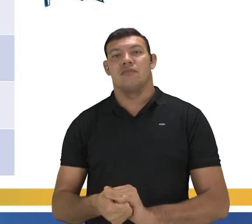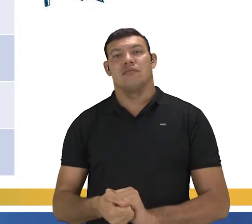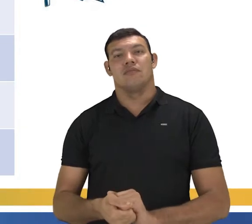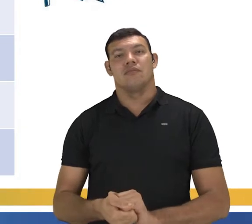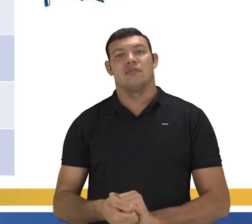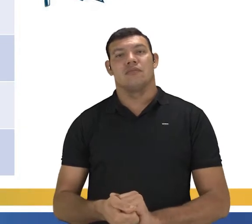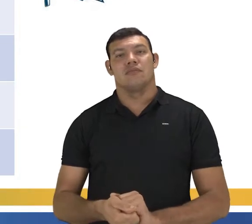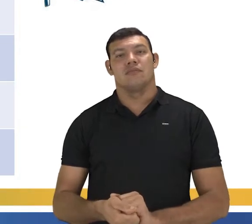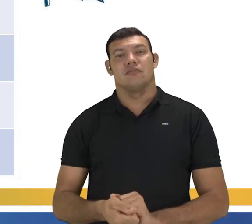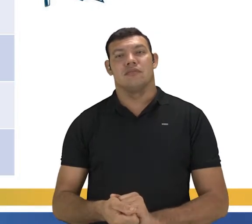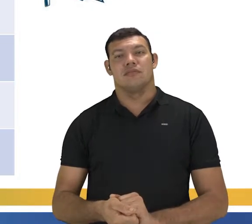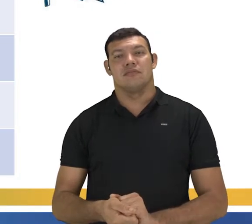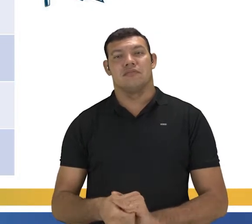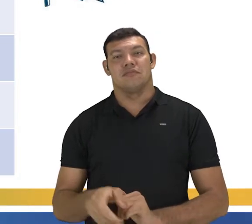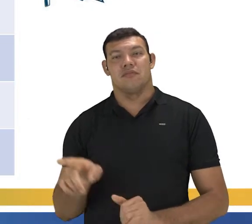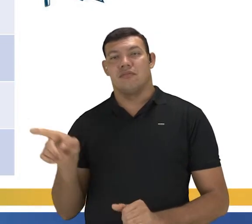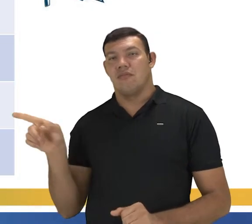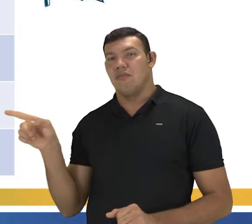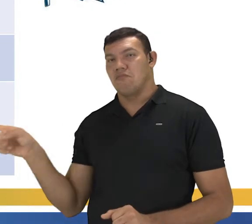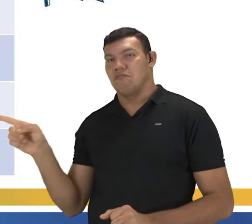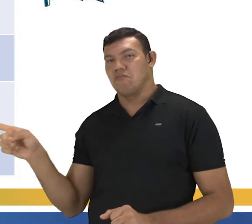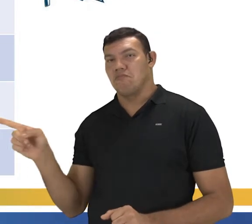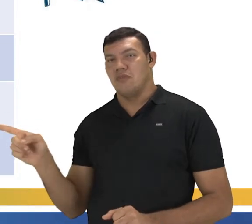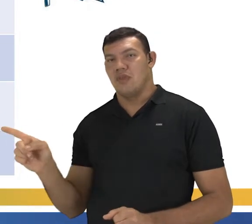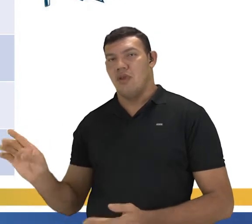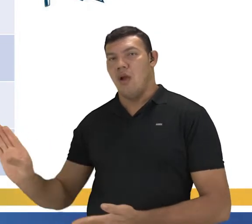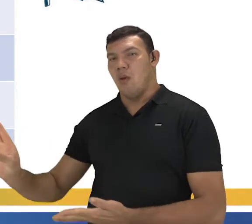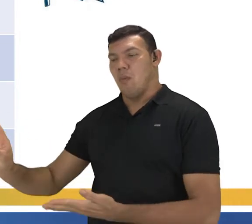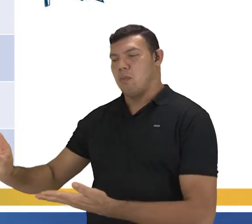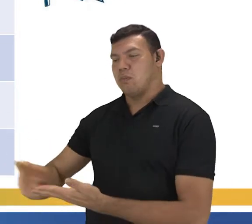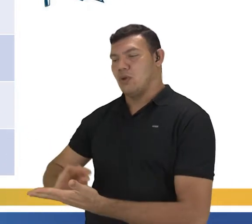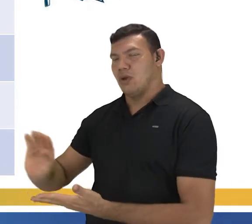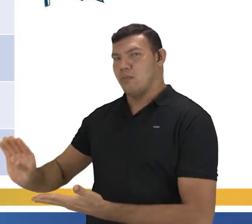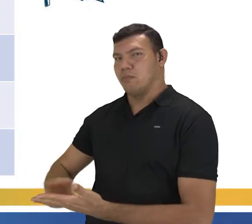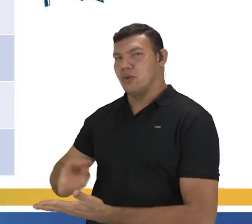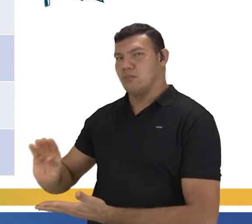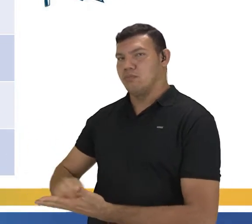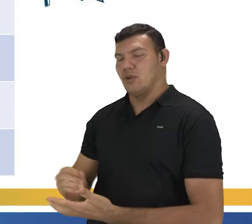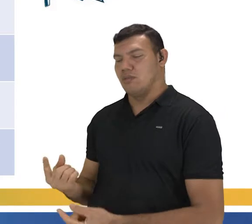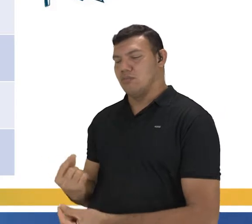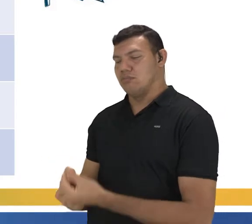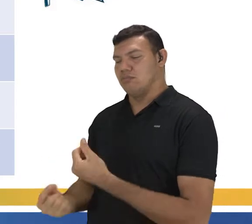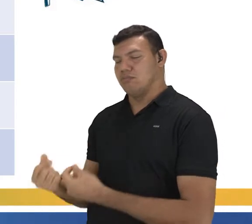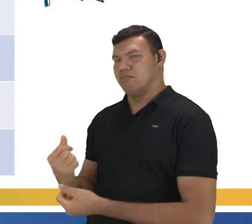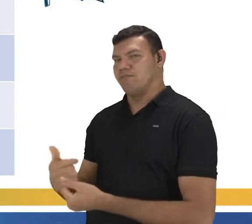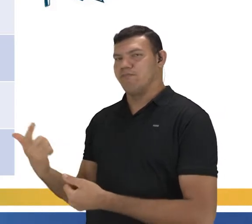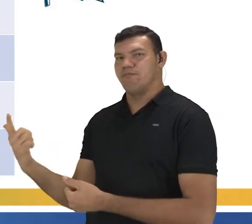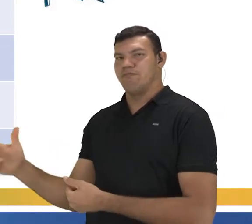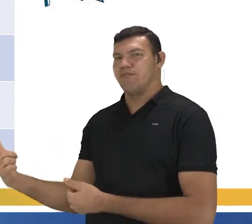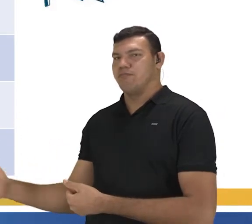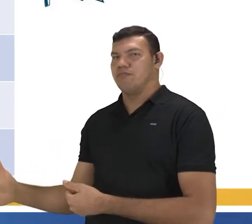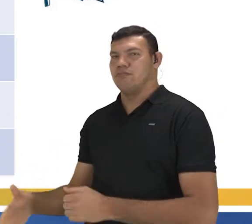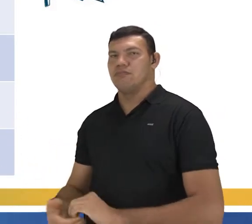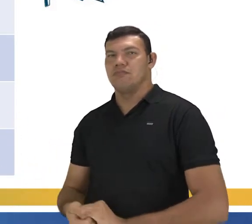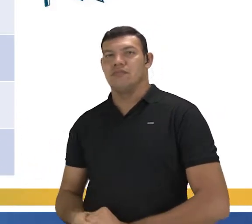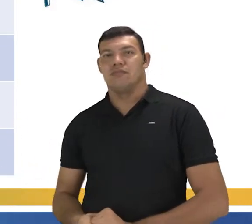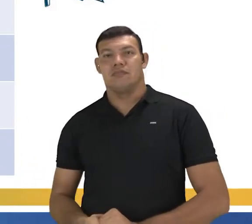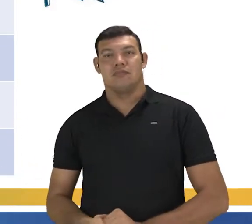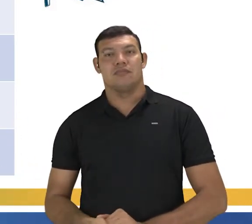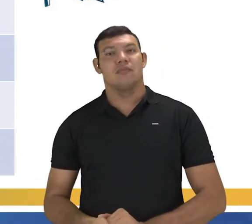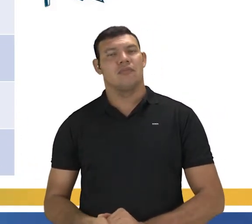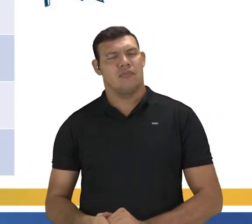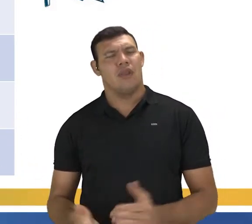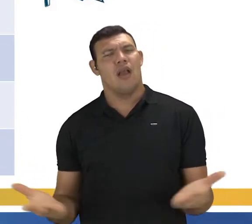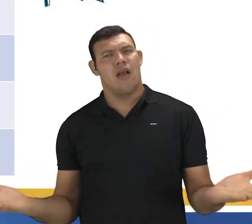não tinha ganhado muito dinheiro quem segundo exemplo a mesma coisa que nós já vimos anteriormente